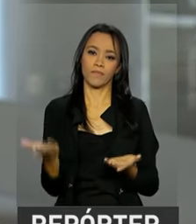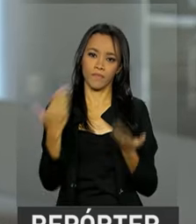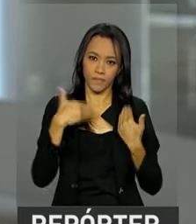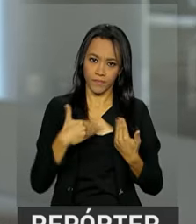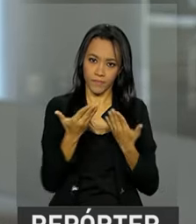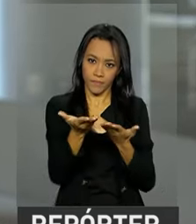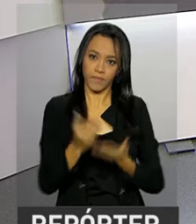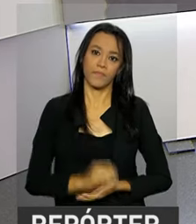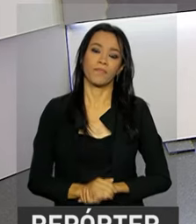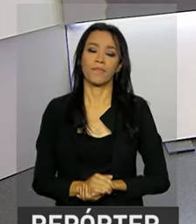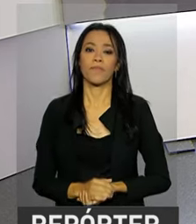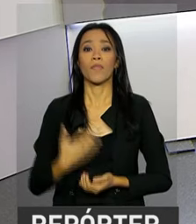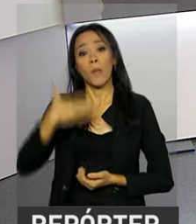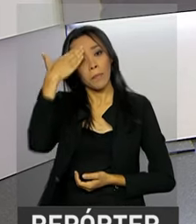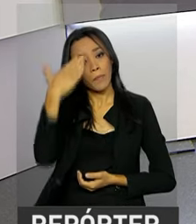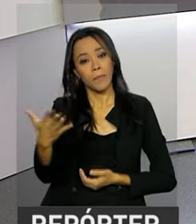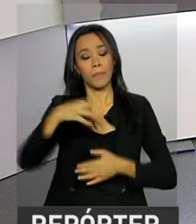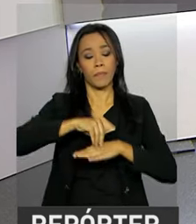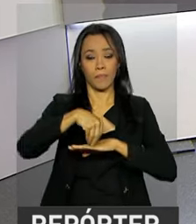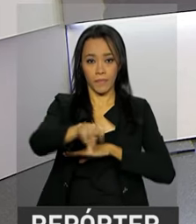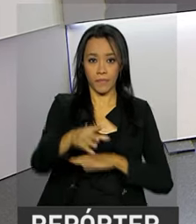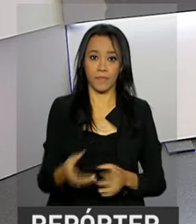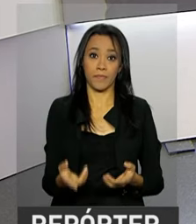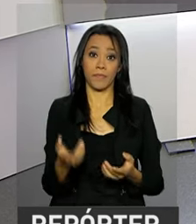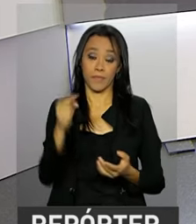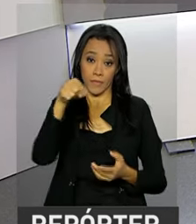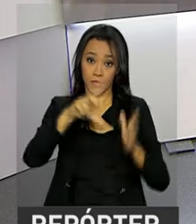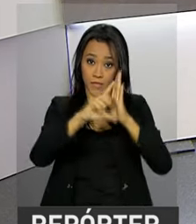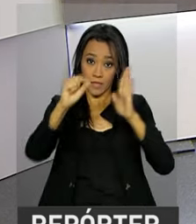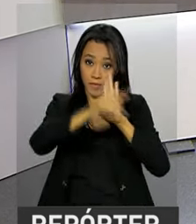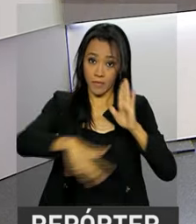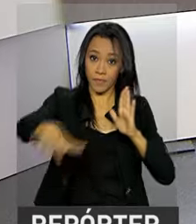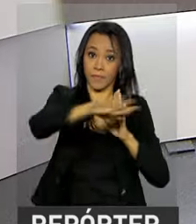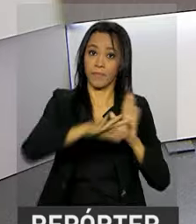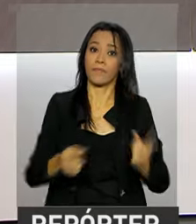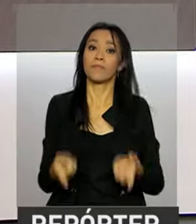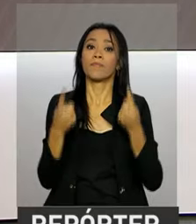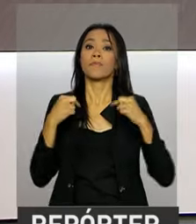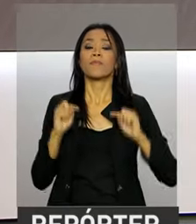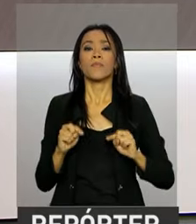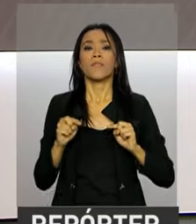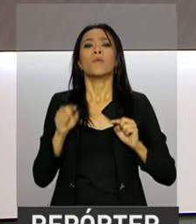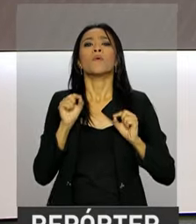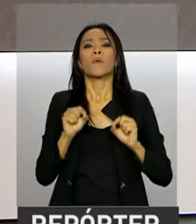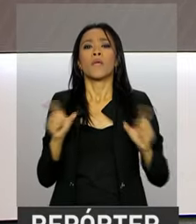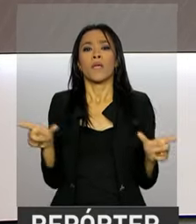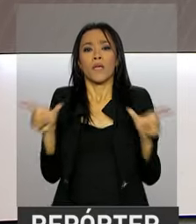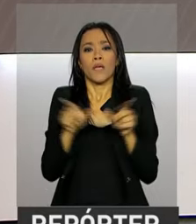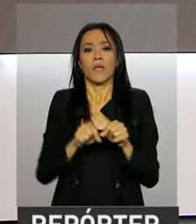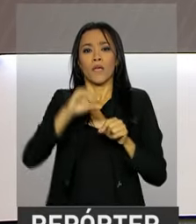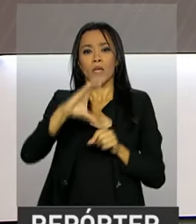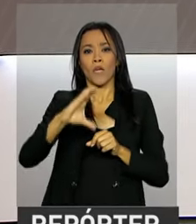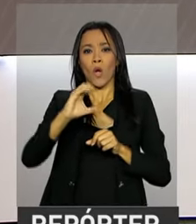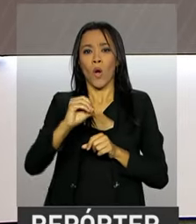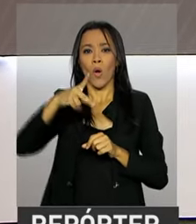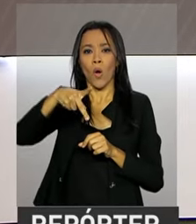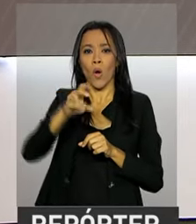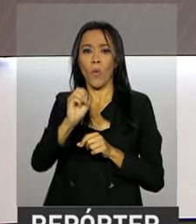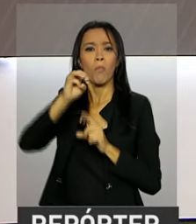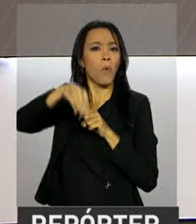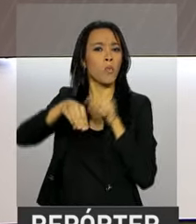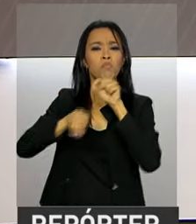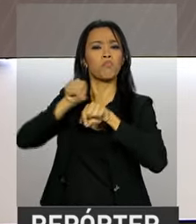você no estúdio Obrigada João pelas suas informações ao vivo direto do Palácio Planalto e olha o comitê de política monetária do Banco Central